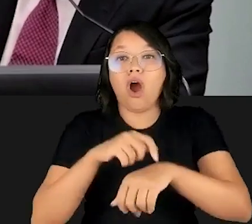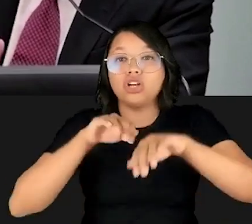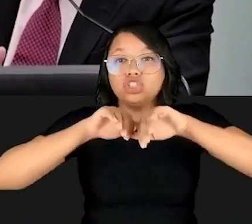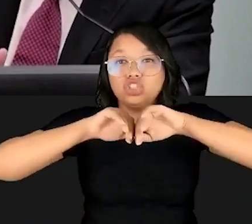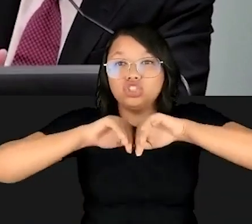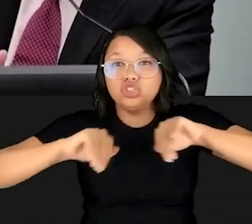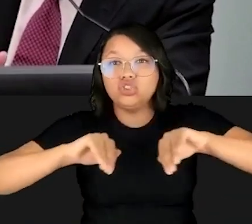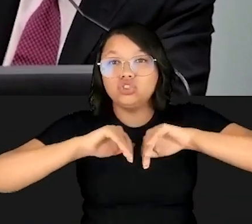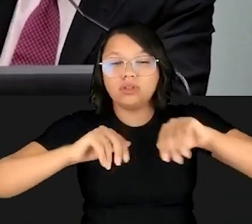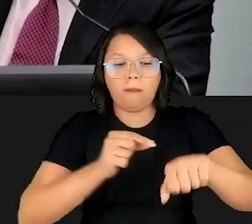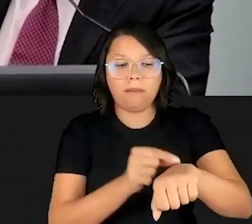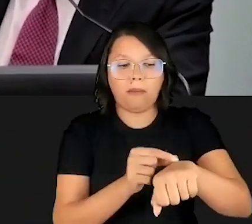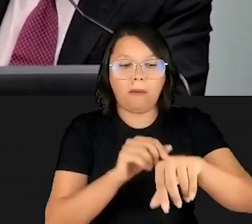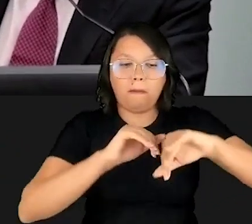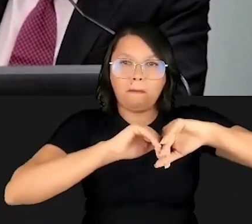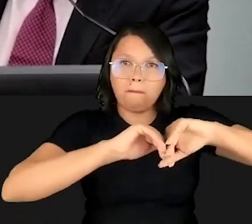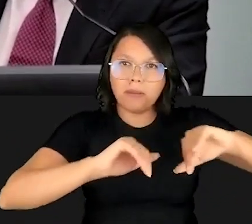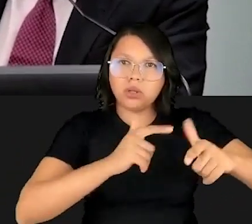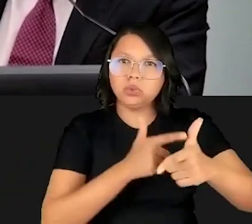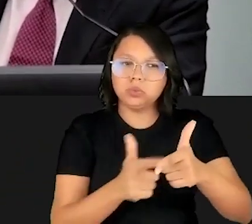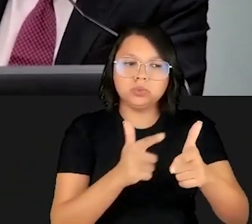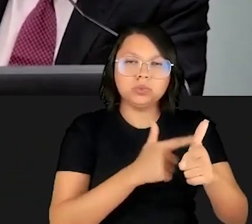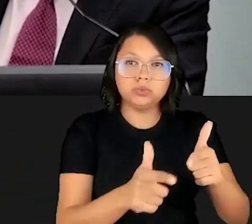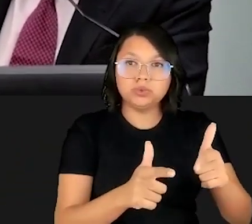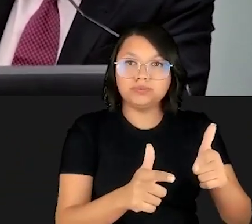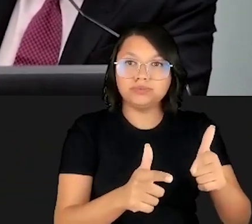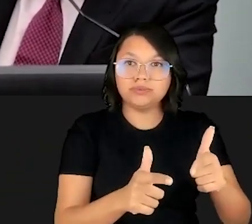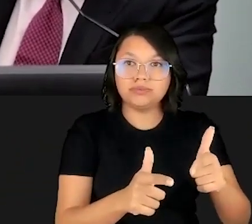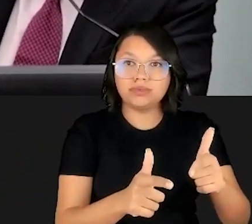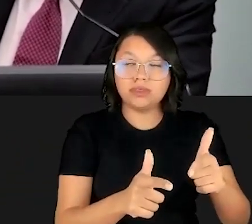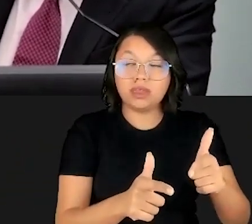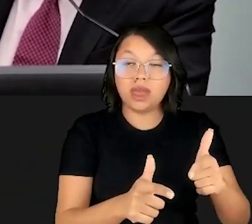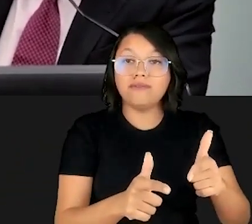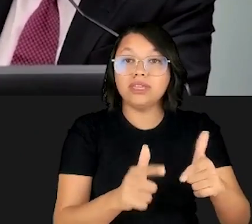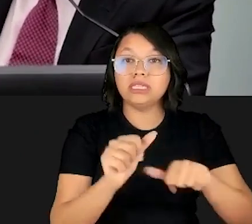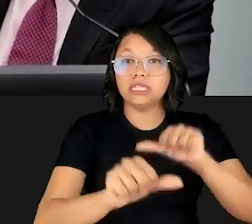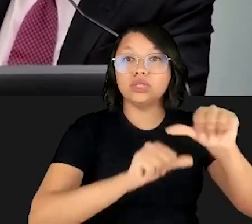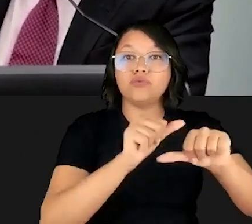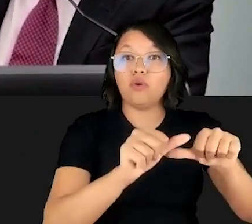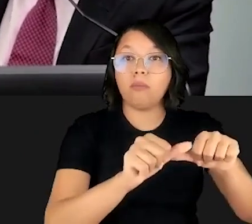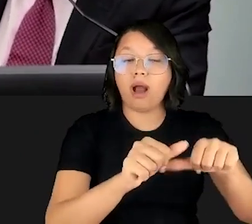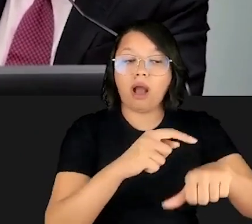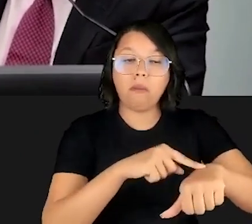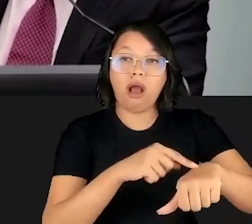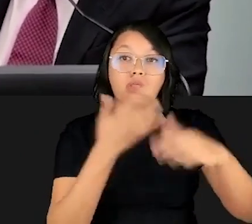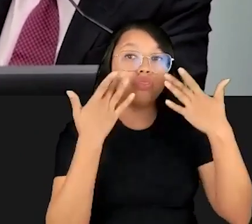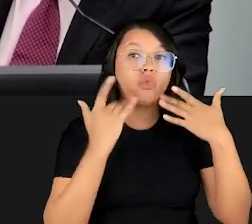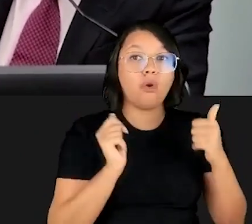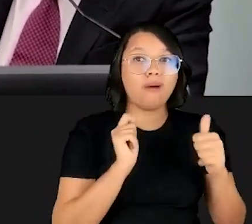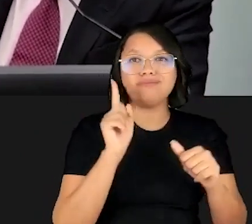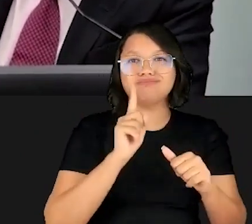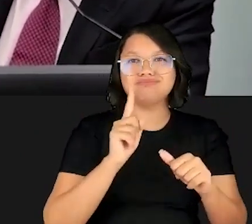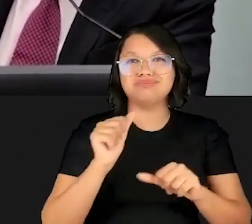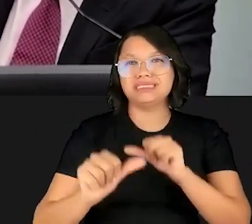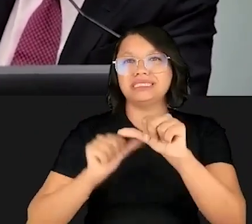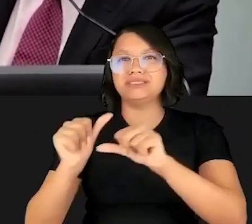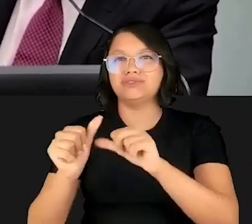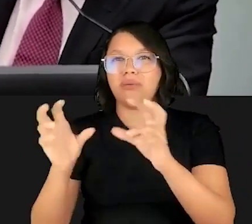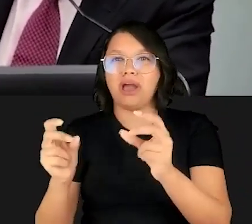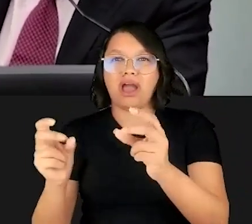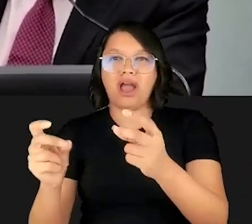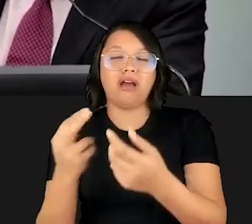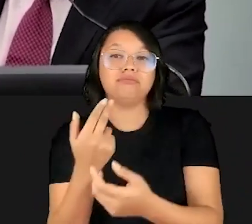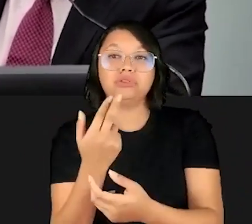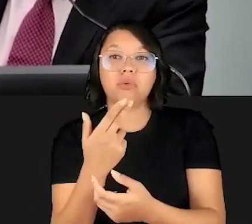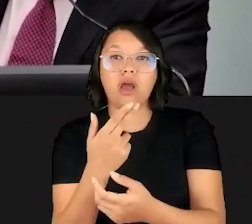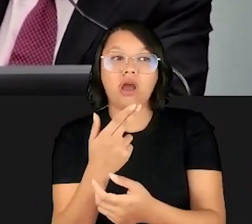que uma célula normal dê origem a uma célula cancerosa. Mas isso acontece. O que leva a isso? Exposição a produtos como